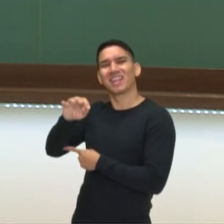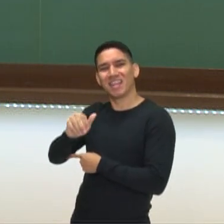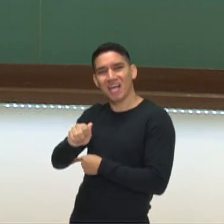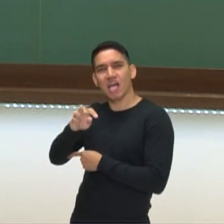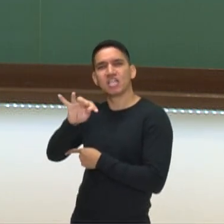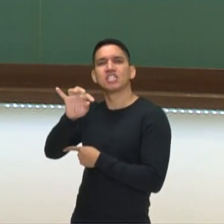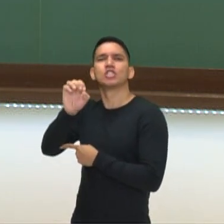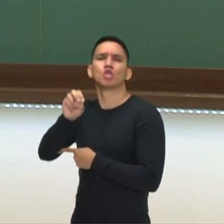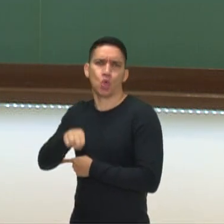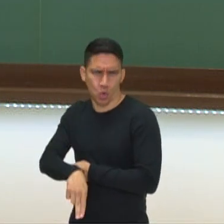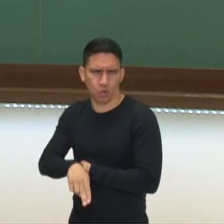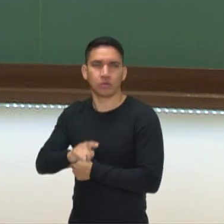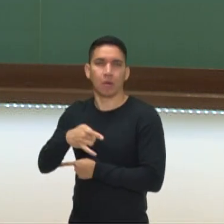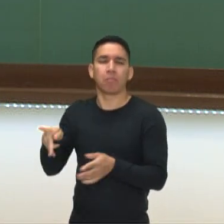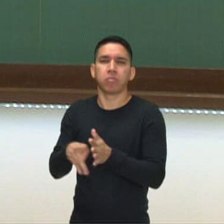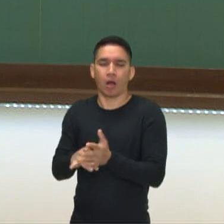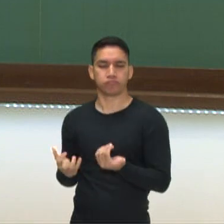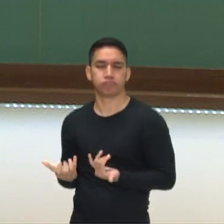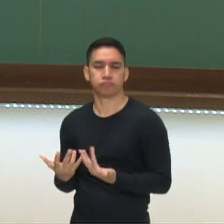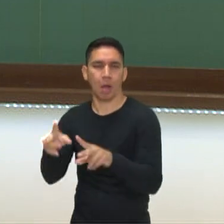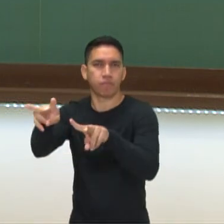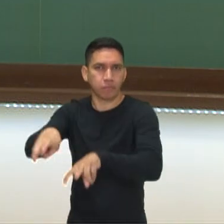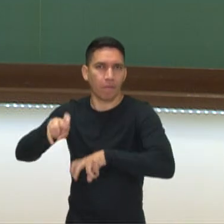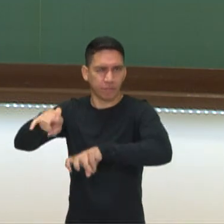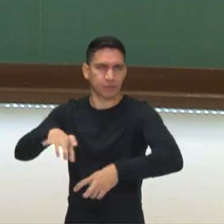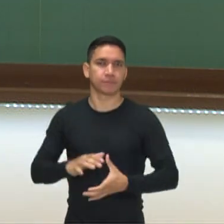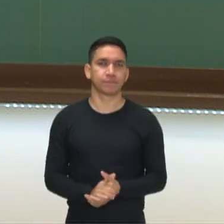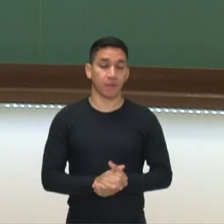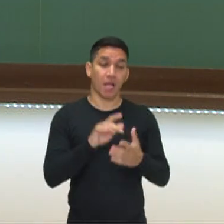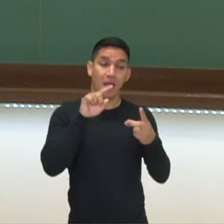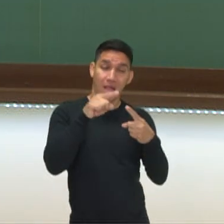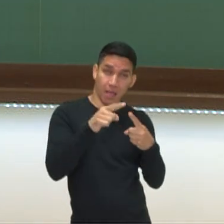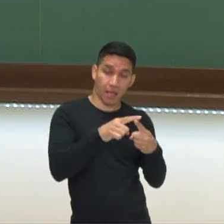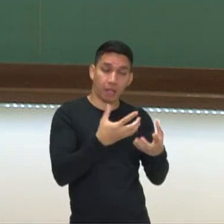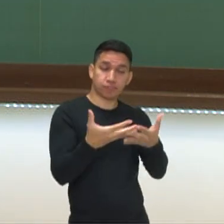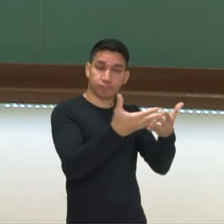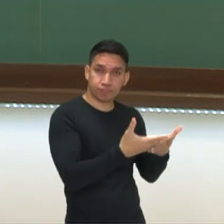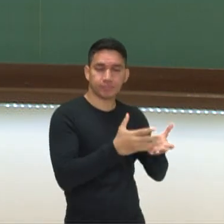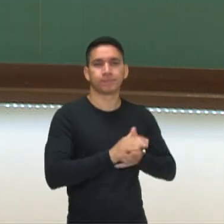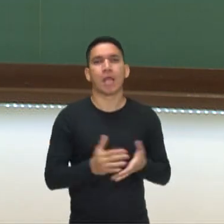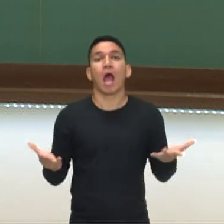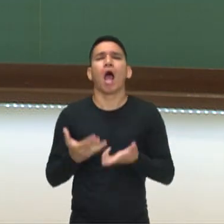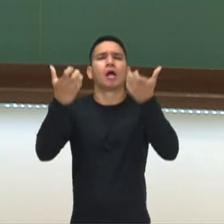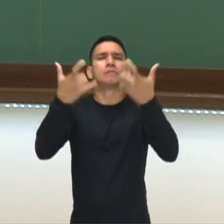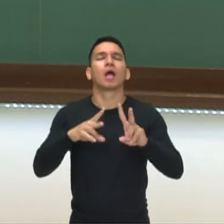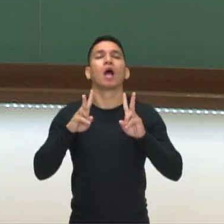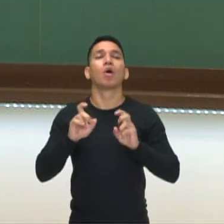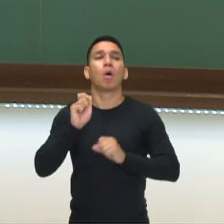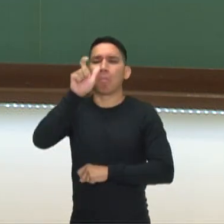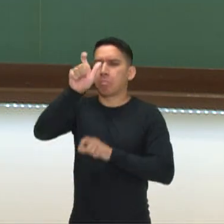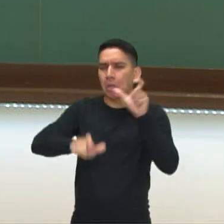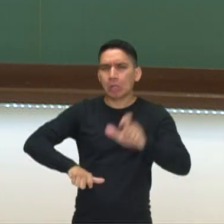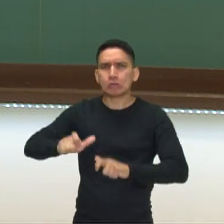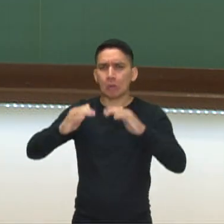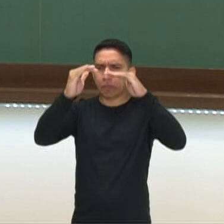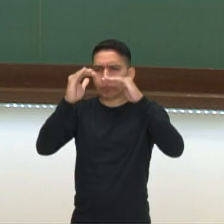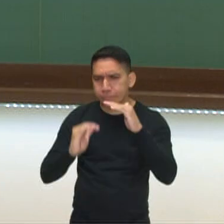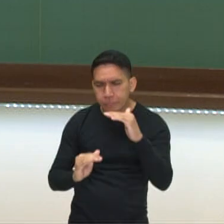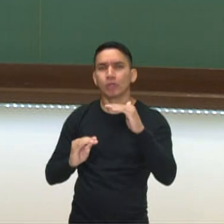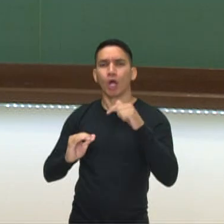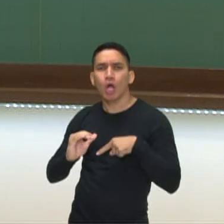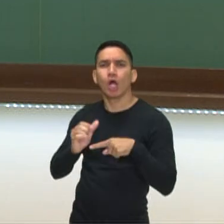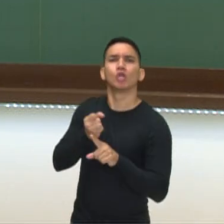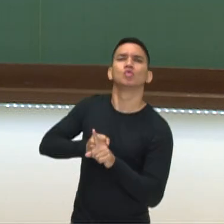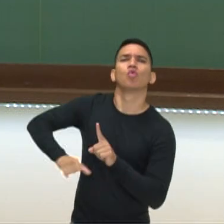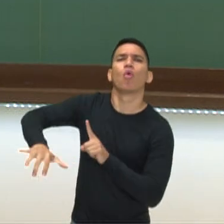agricultura. Vamos então agora falar um pouquinho sobre os agentes sociais dessas camadas mais baixas. Vamos